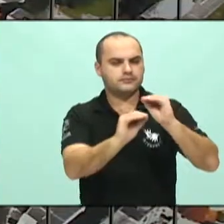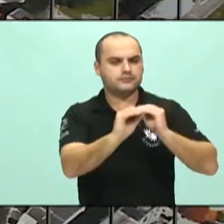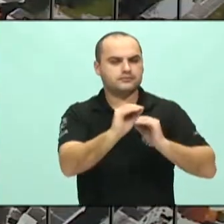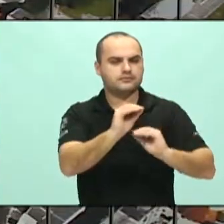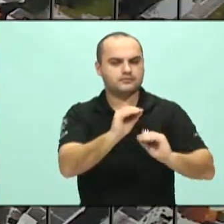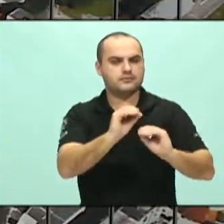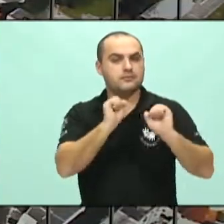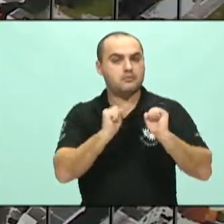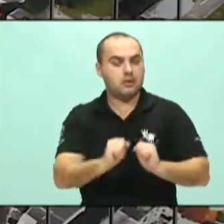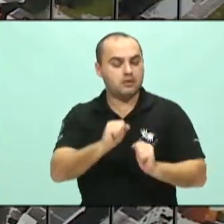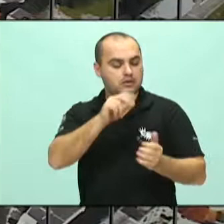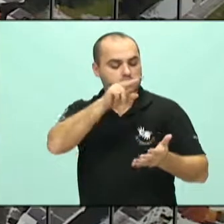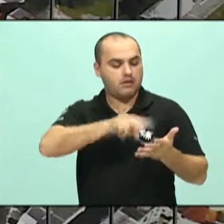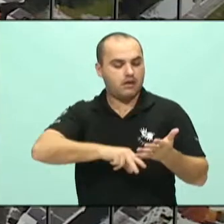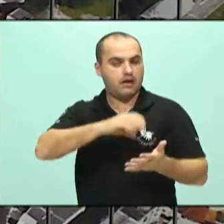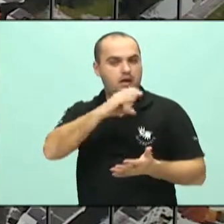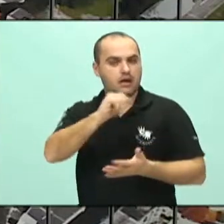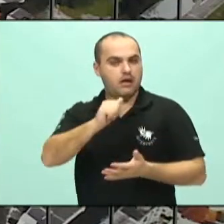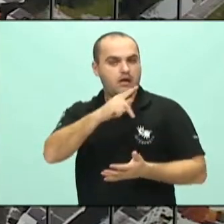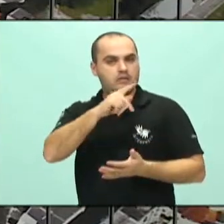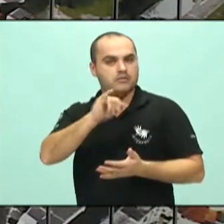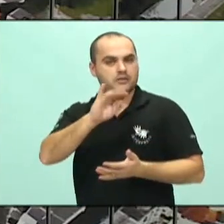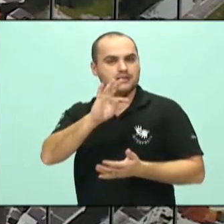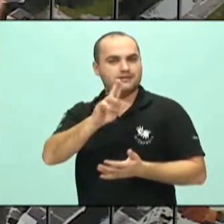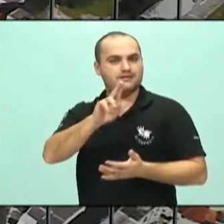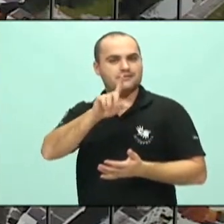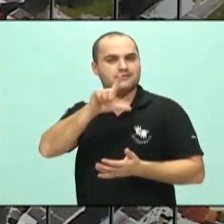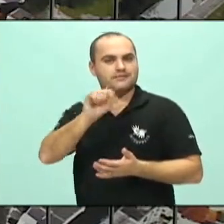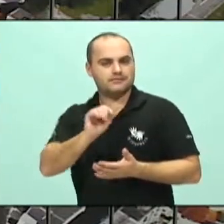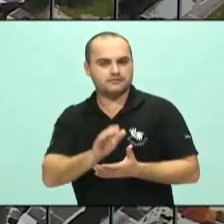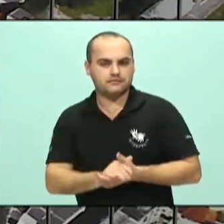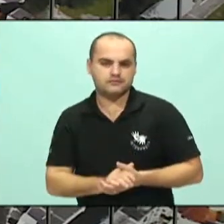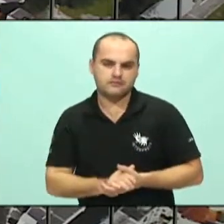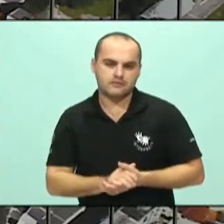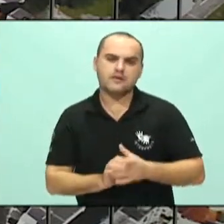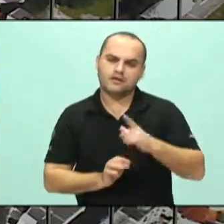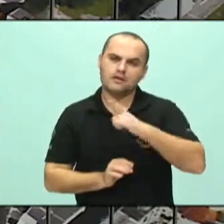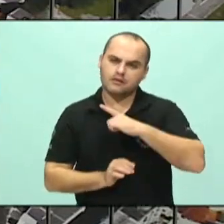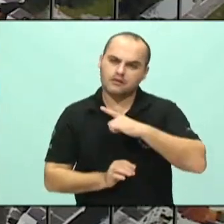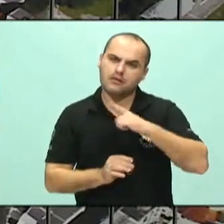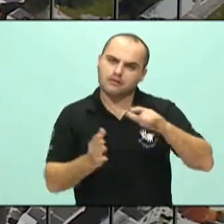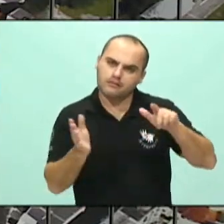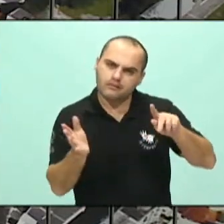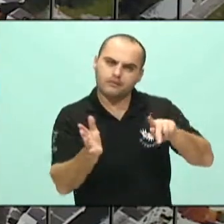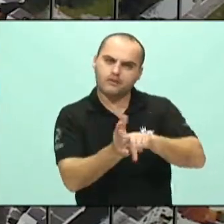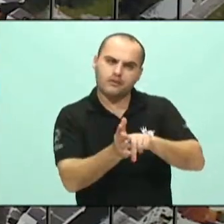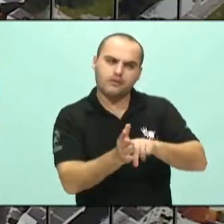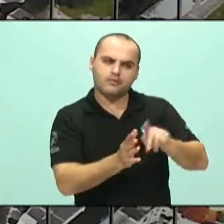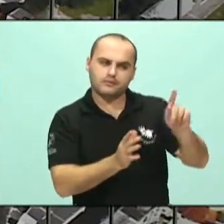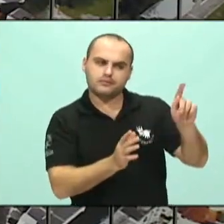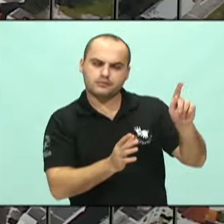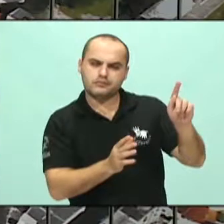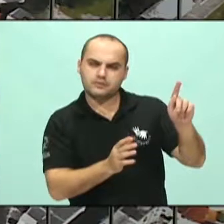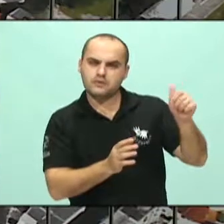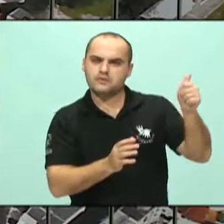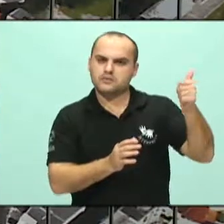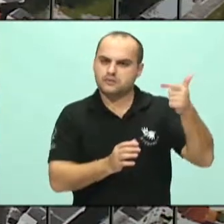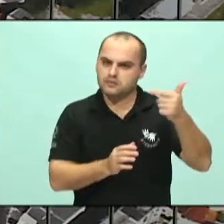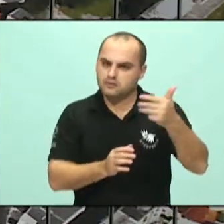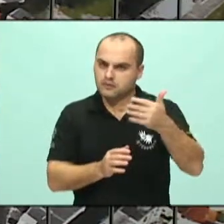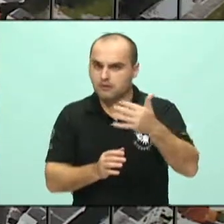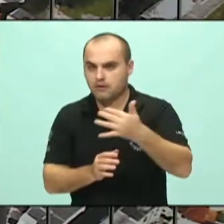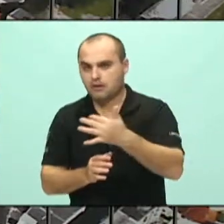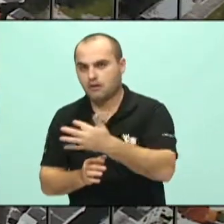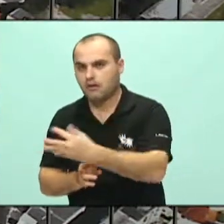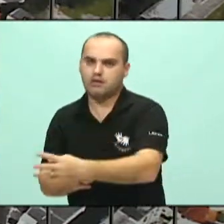por capítulos, independente da sequência. Claro, há uma sequência cronológica. Não posso falar da